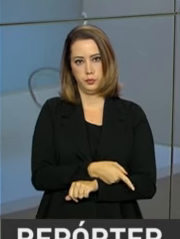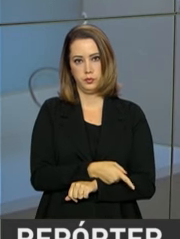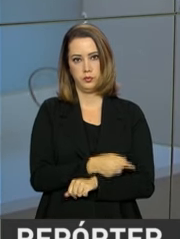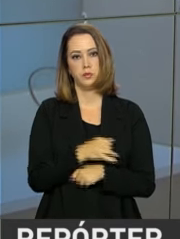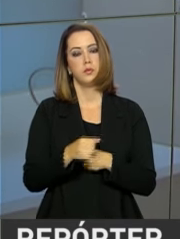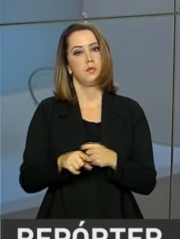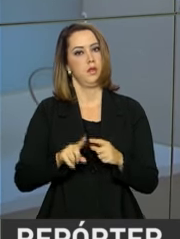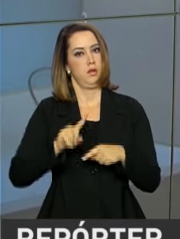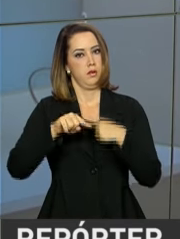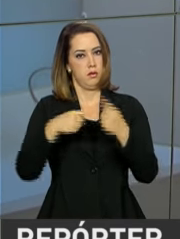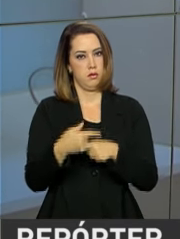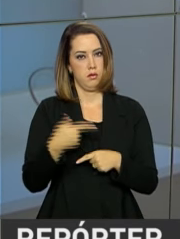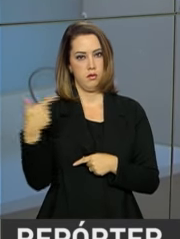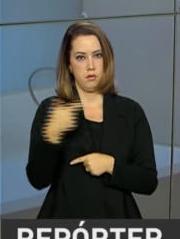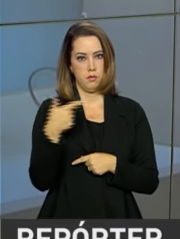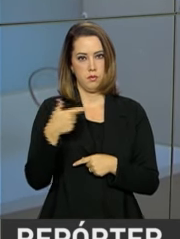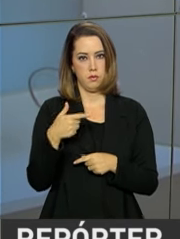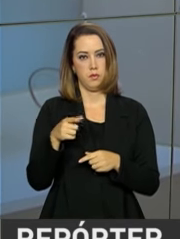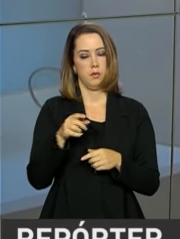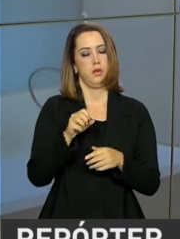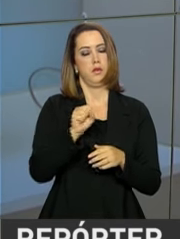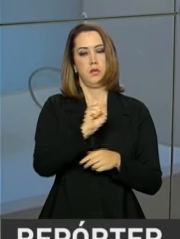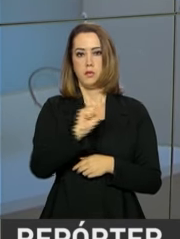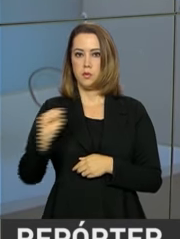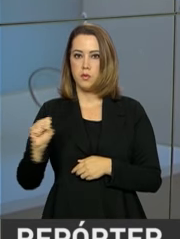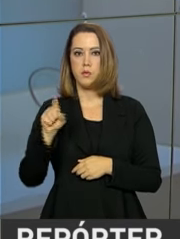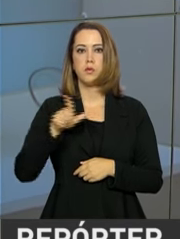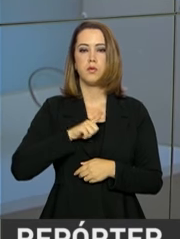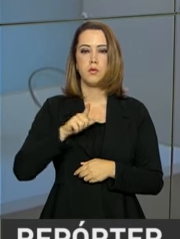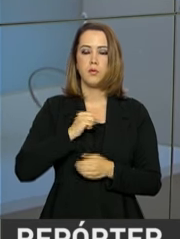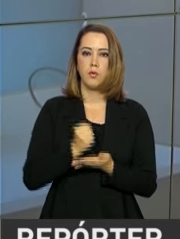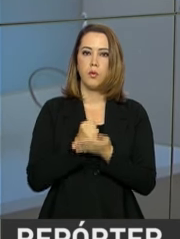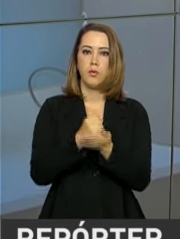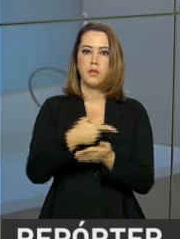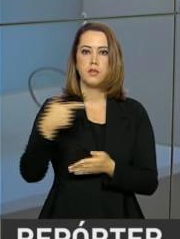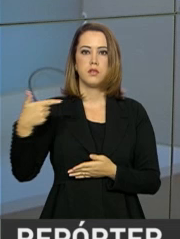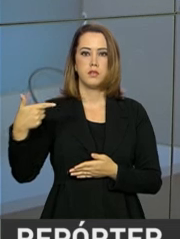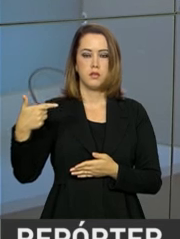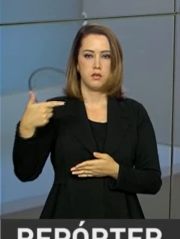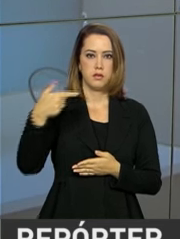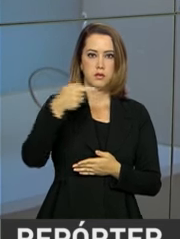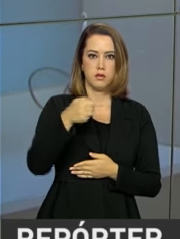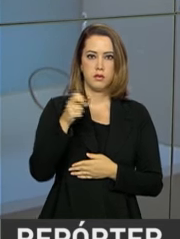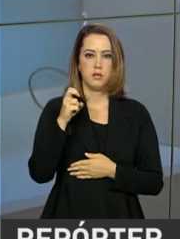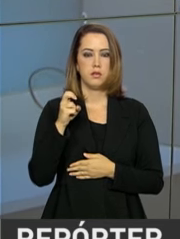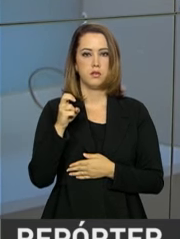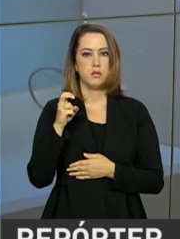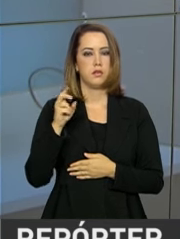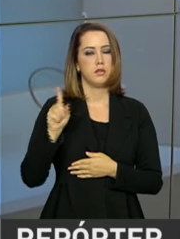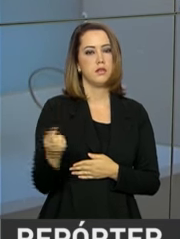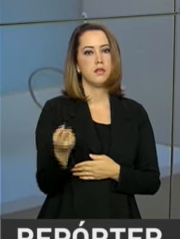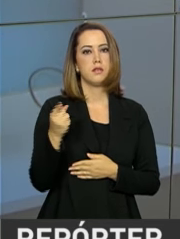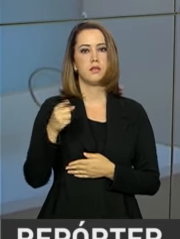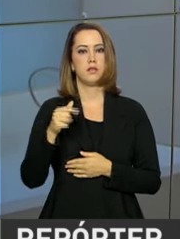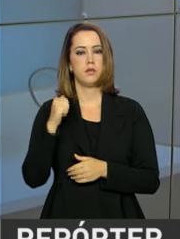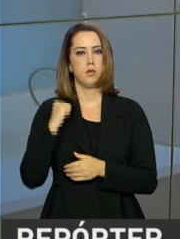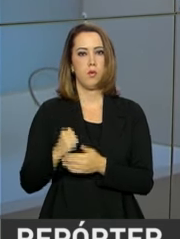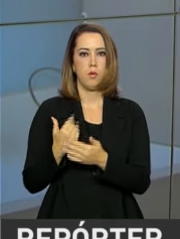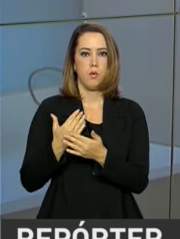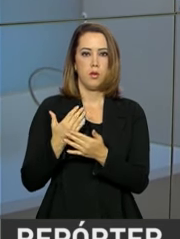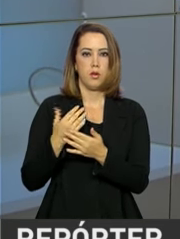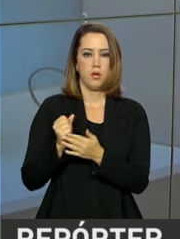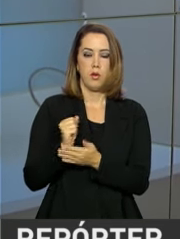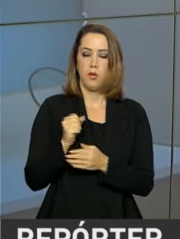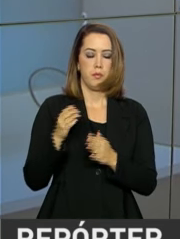fiesseleção.mec.gov.br. Para o segundo semestre deste ano, serão oferecidos 75 mil financiamentos para cursos superiores.